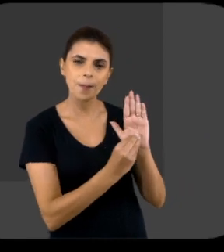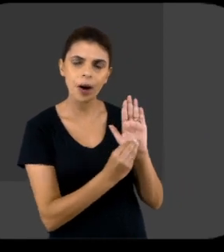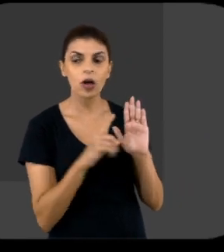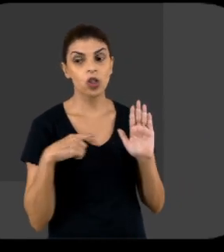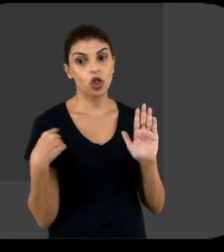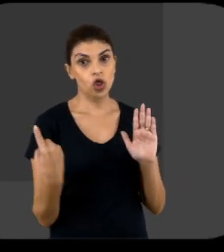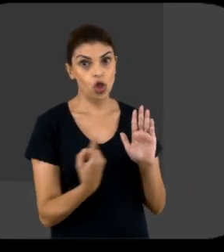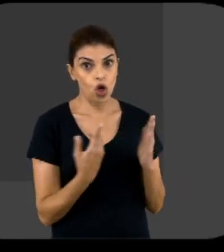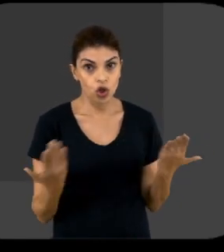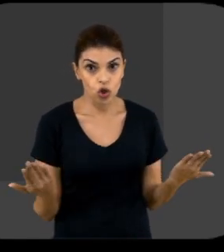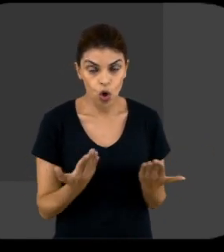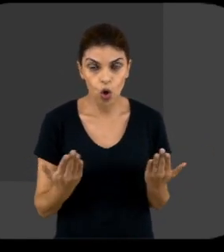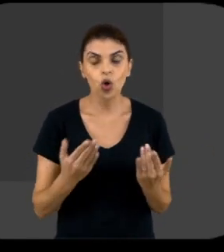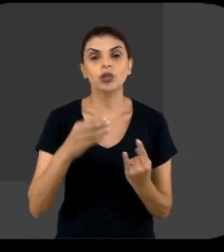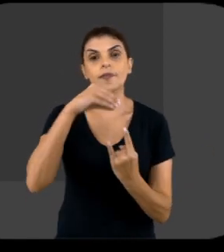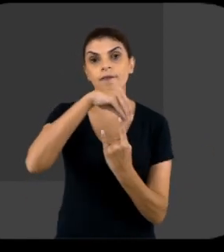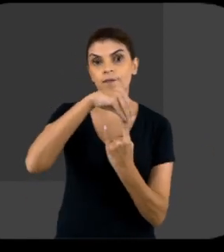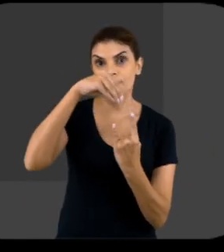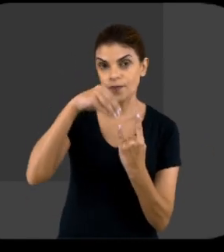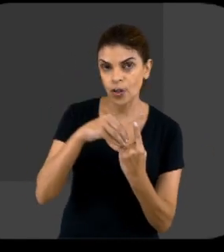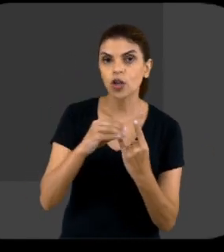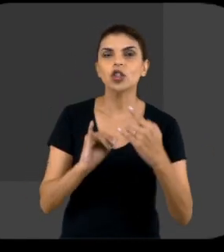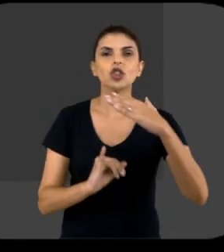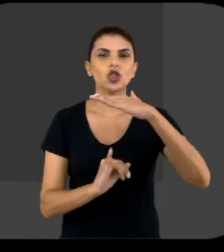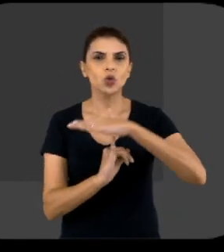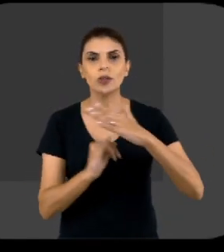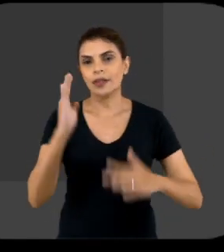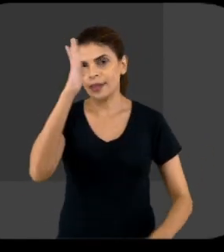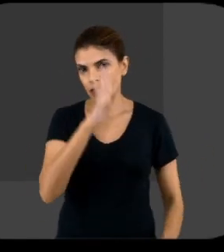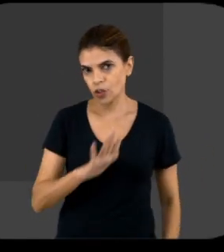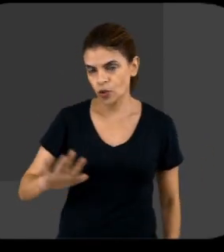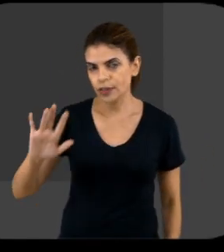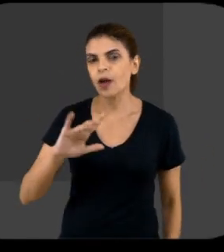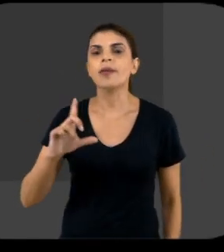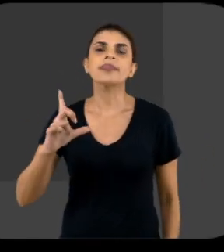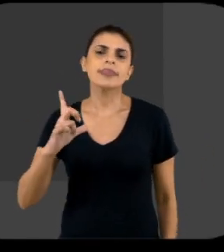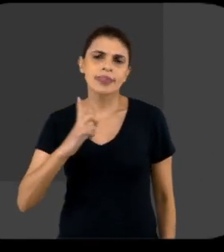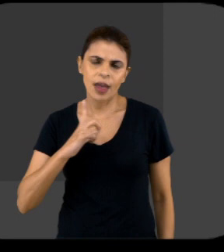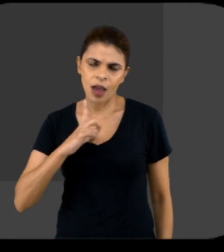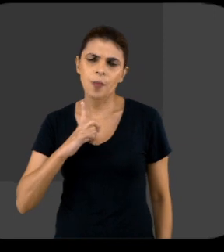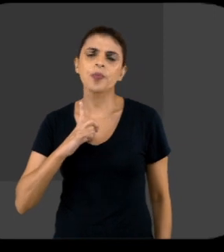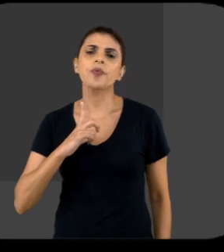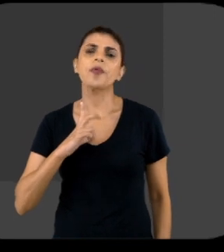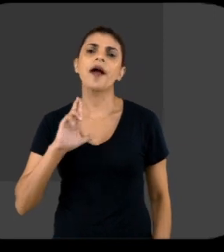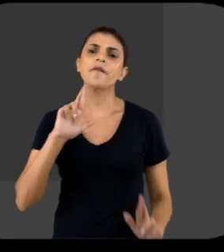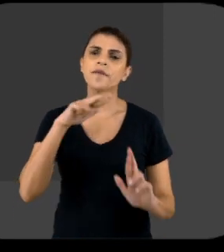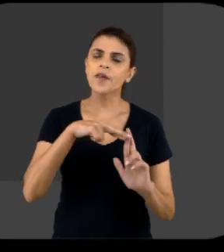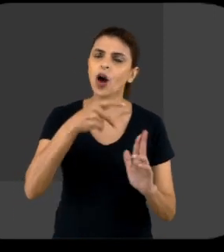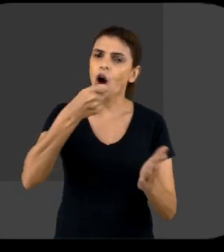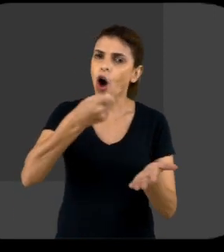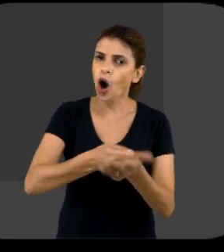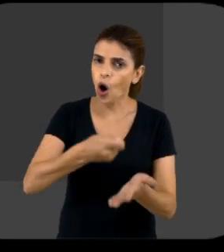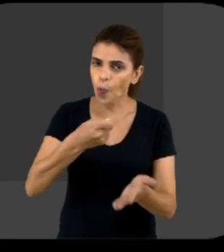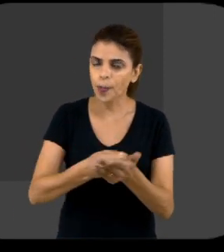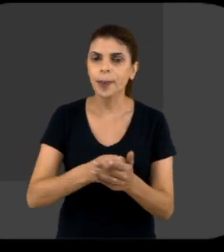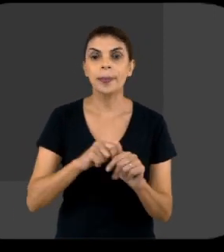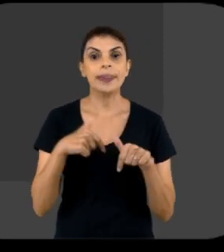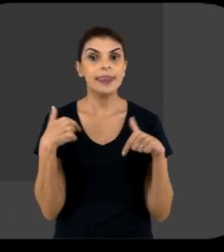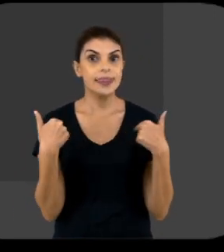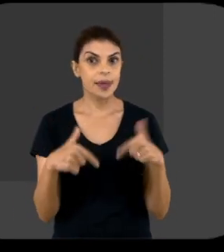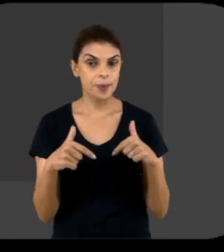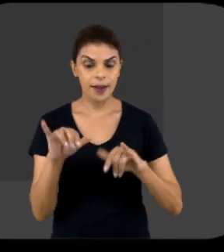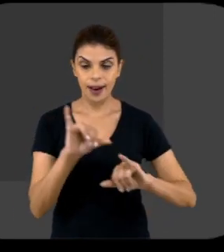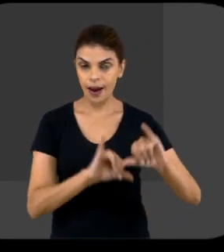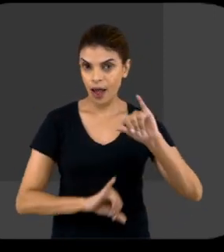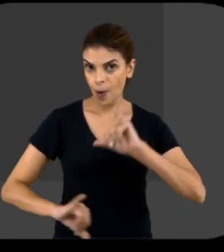o que nós, hoje, no Instituto Nacional de Infectologia Evandro Chagas, temos como requisitos obrigatórios para se trabalhar